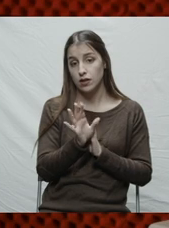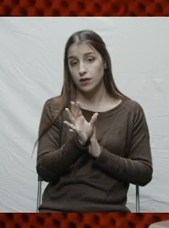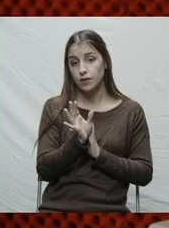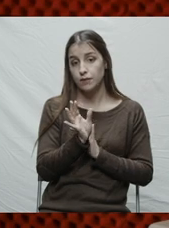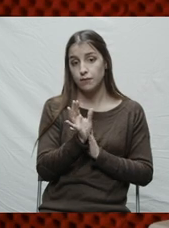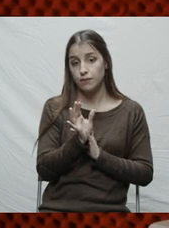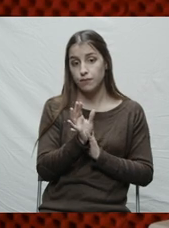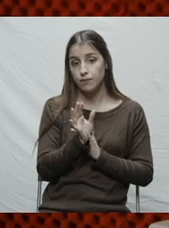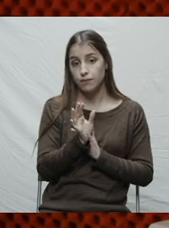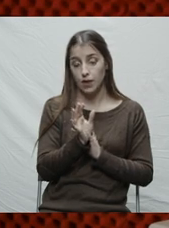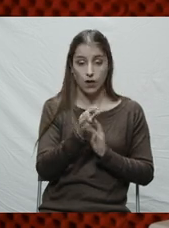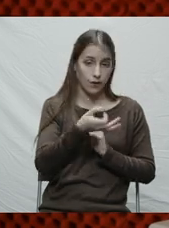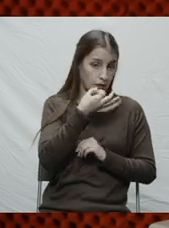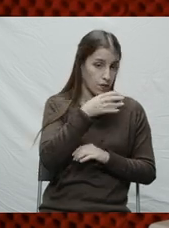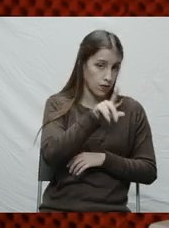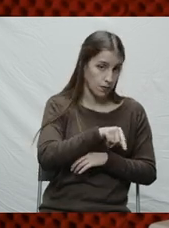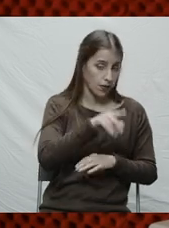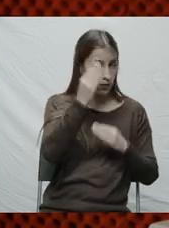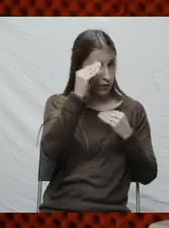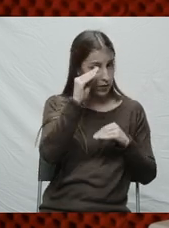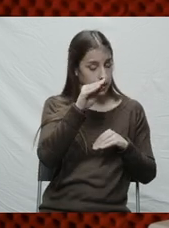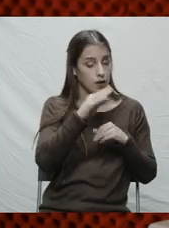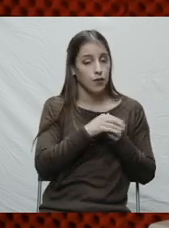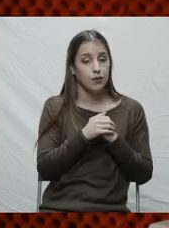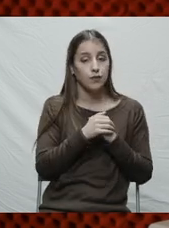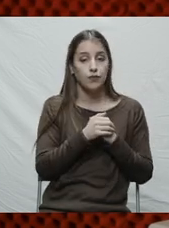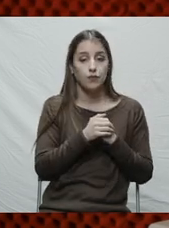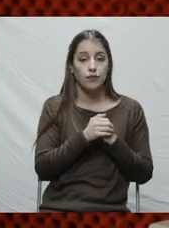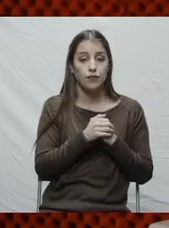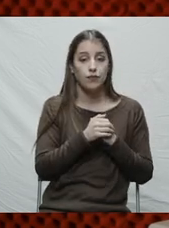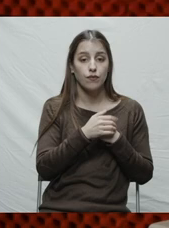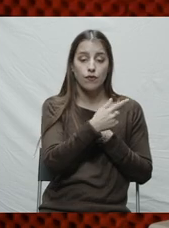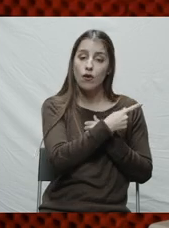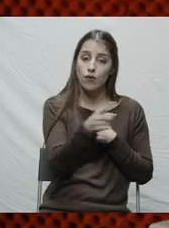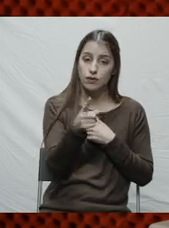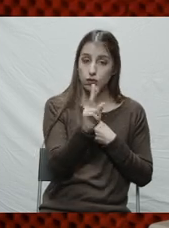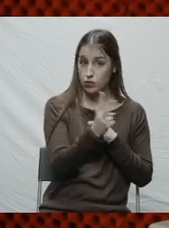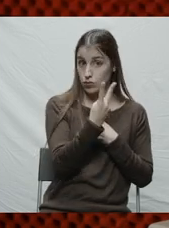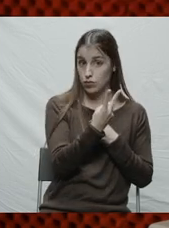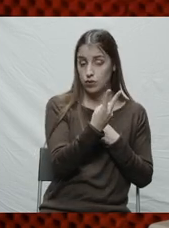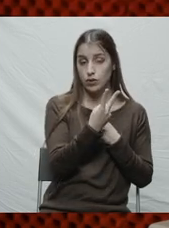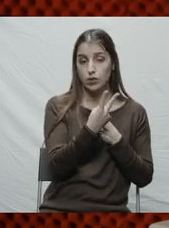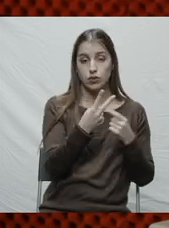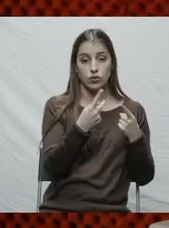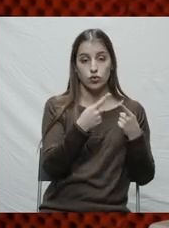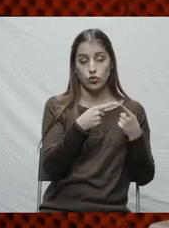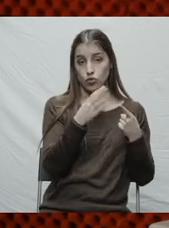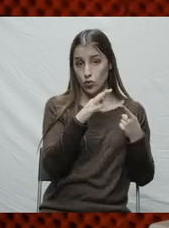patamares, e falando também da formação e da educação, o que é que vocês os dois, Joana e